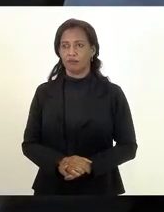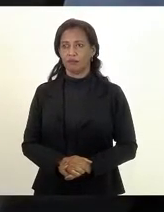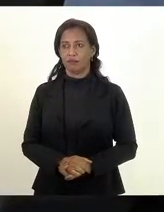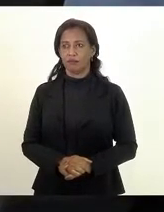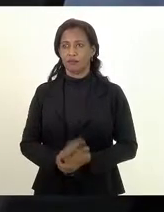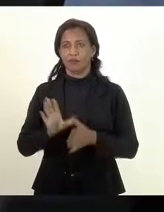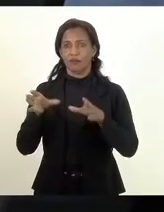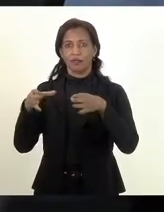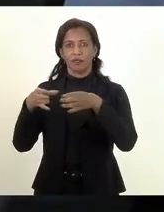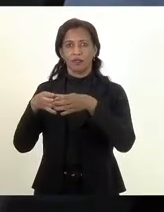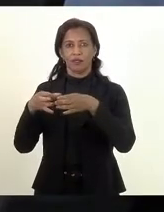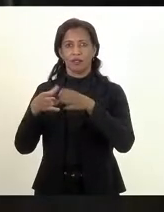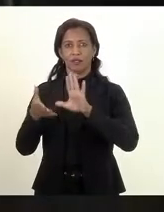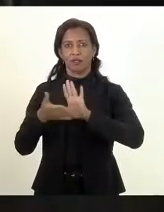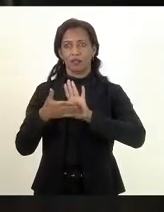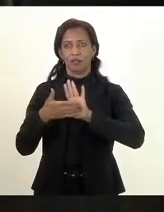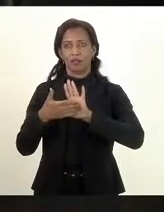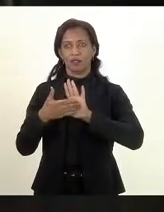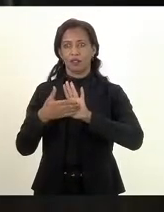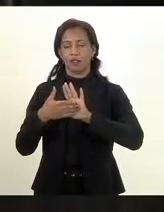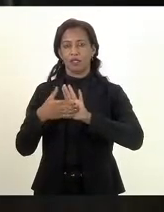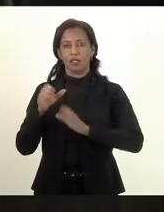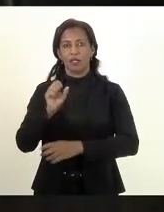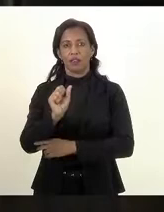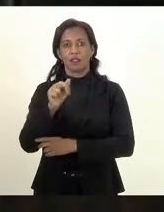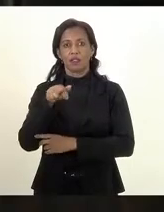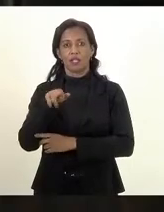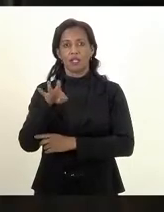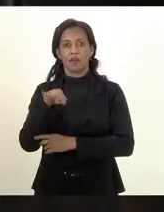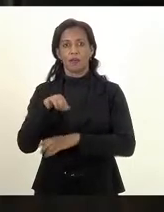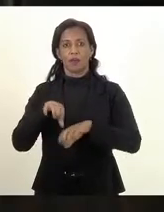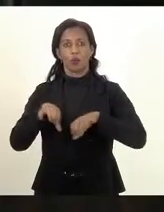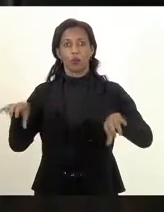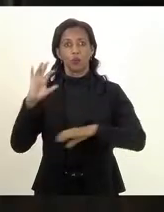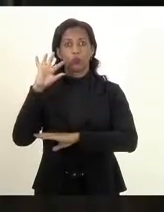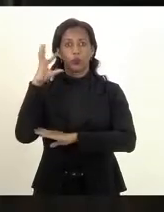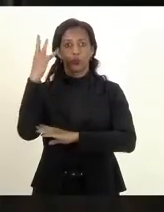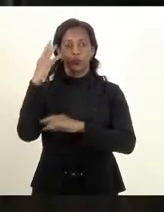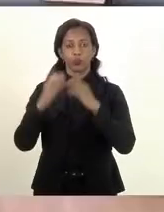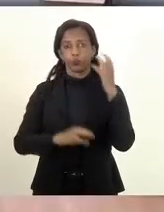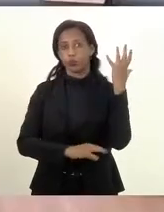pela Comissão, parecer pela Comissão de Saneamento Ambiental.